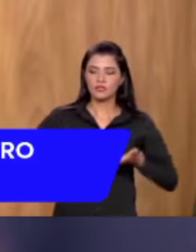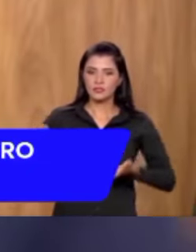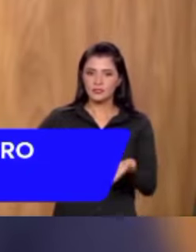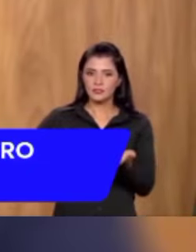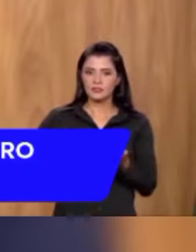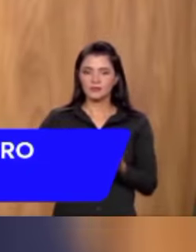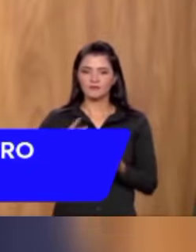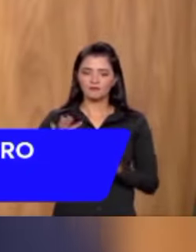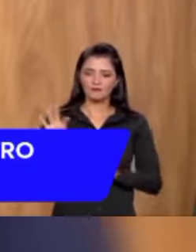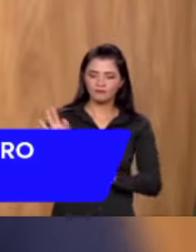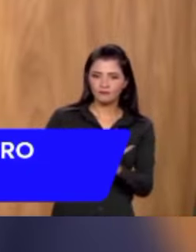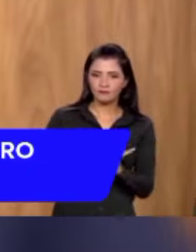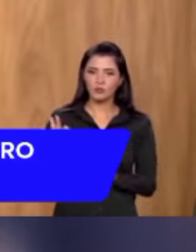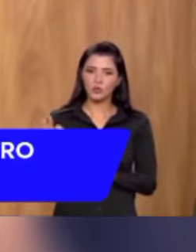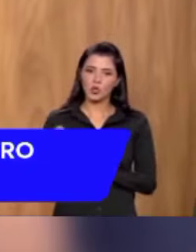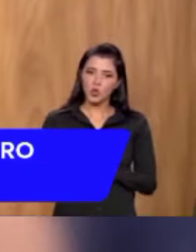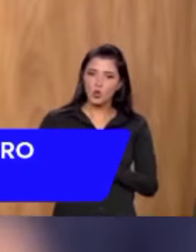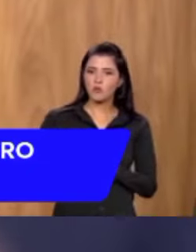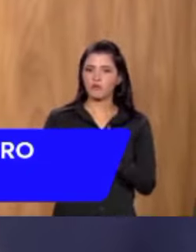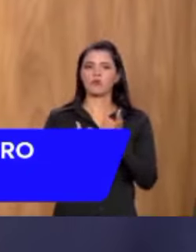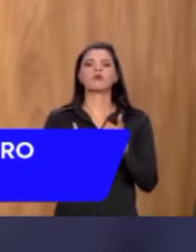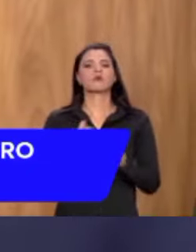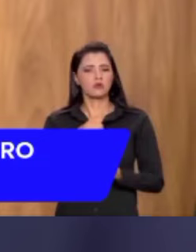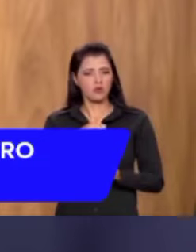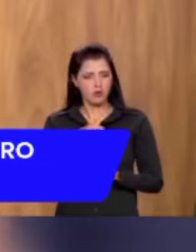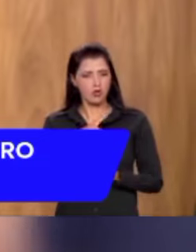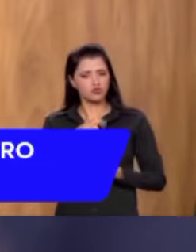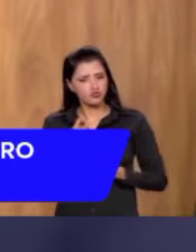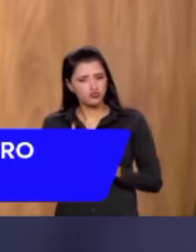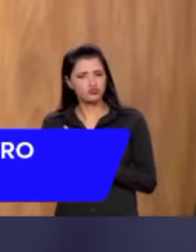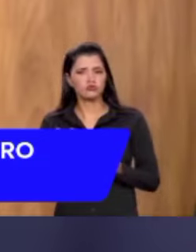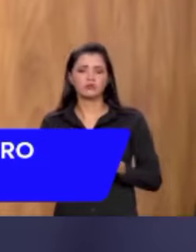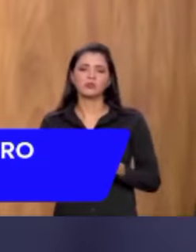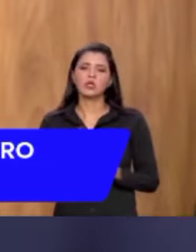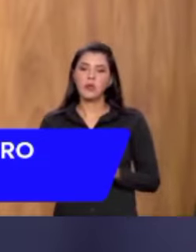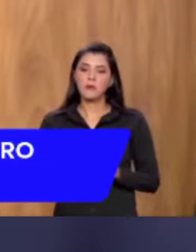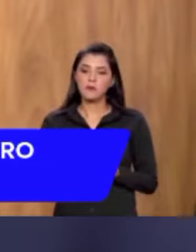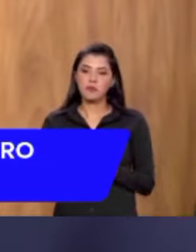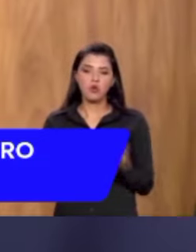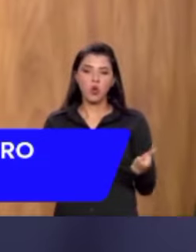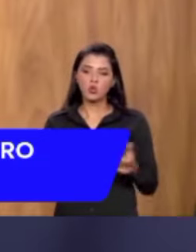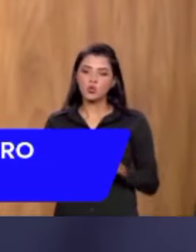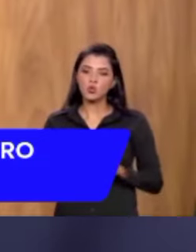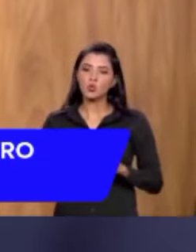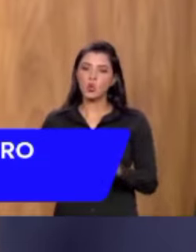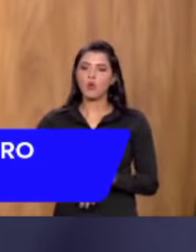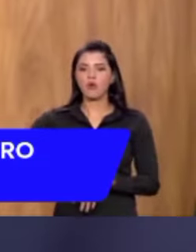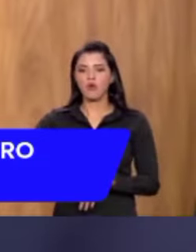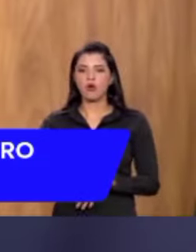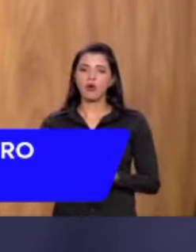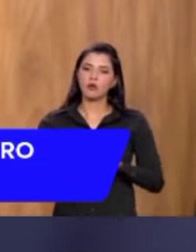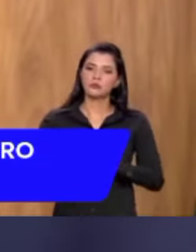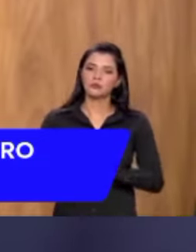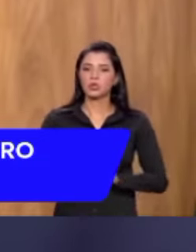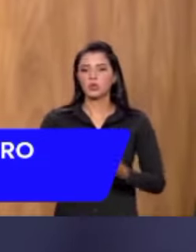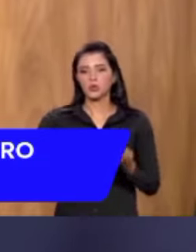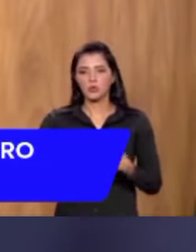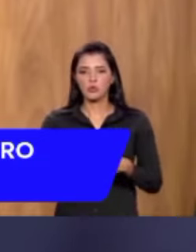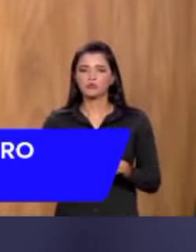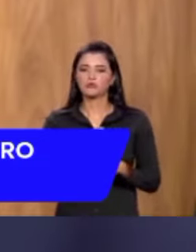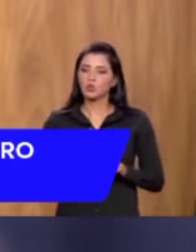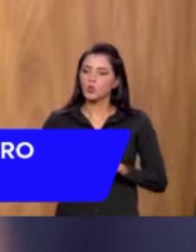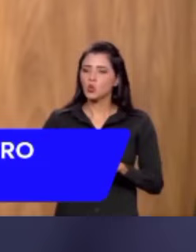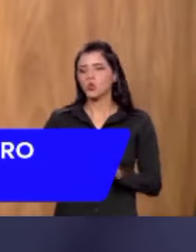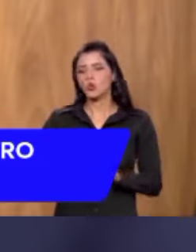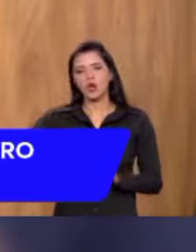áreas, cooperação conjunta que áreas, possa abranger a todas as áreas, todas as áreas da economia, comércio, todas as áreas